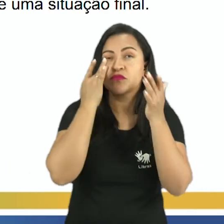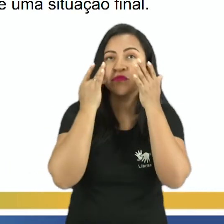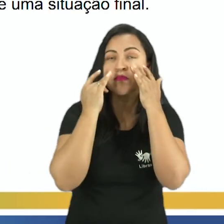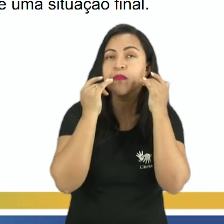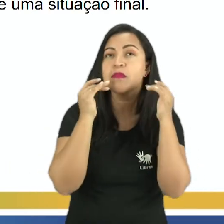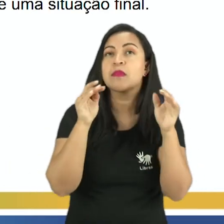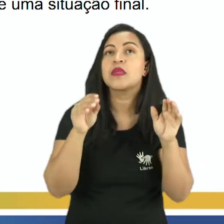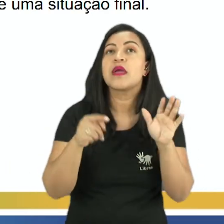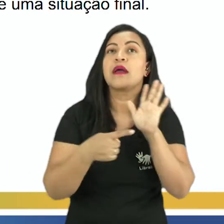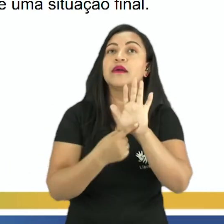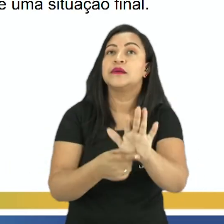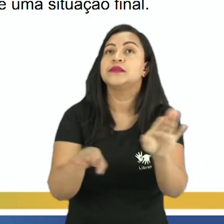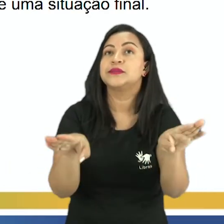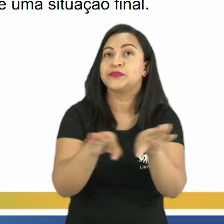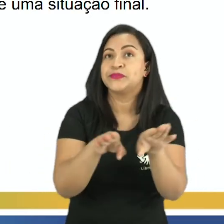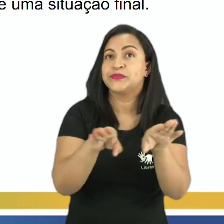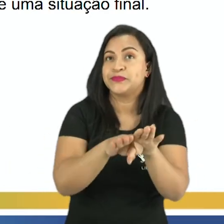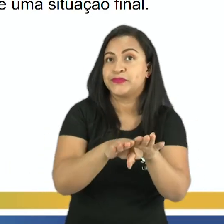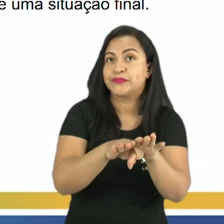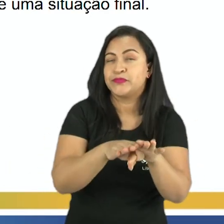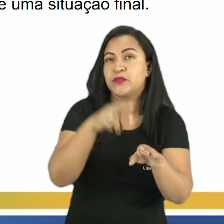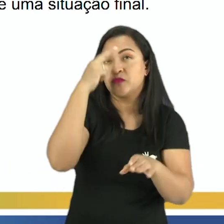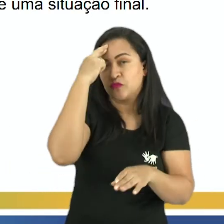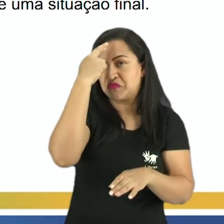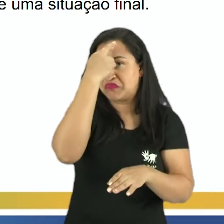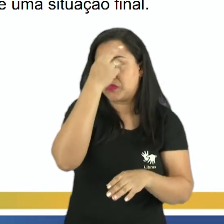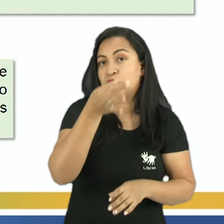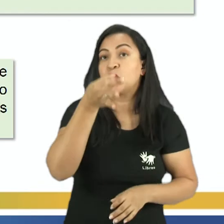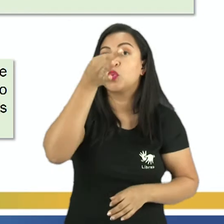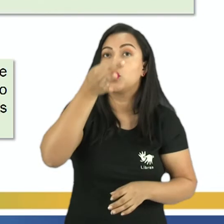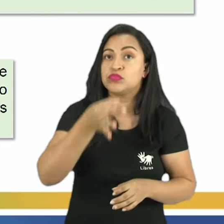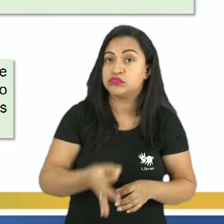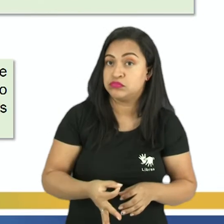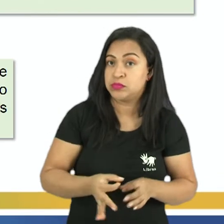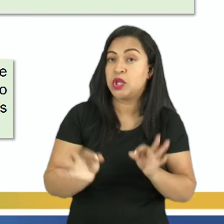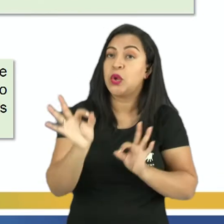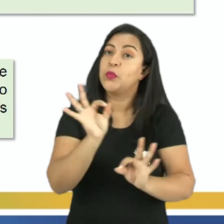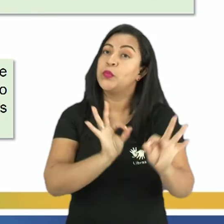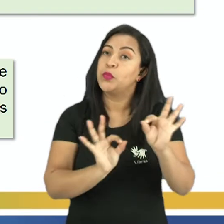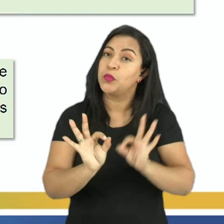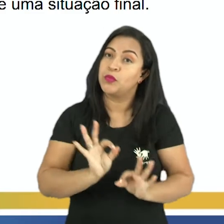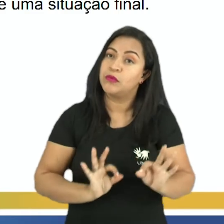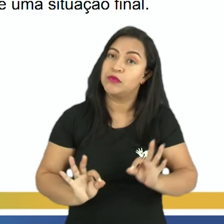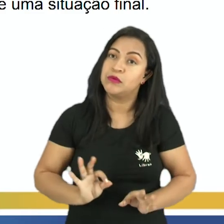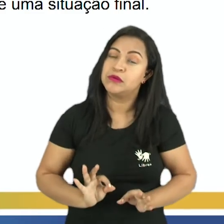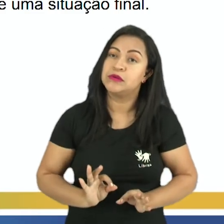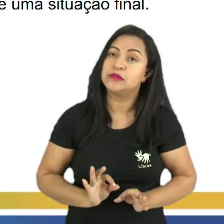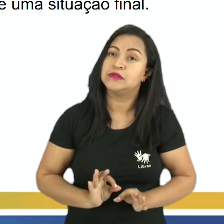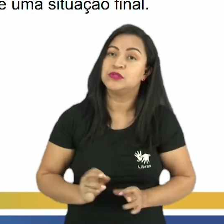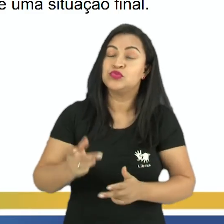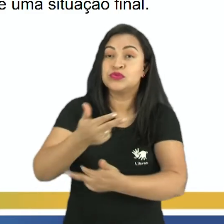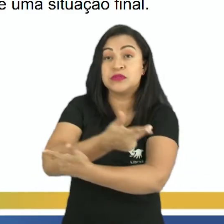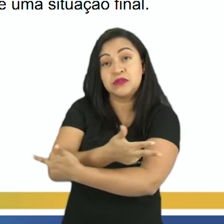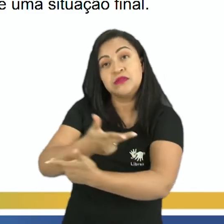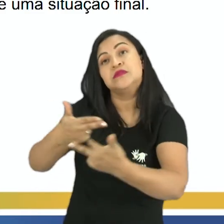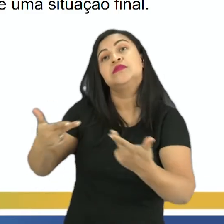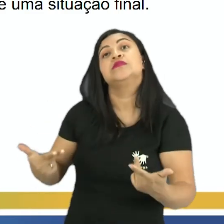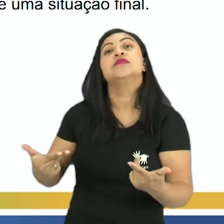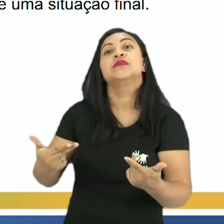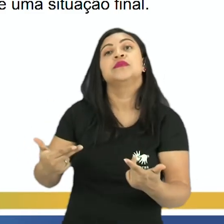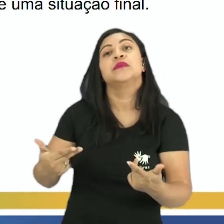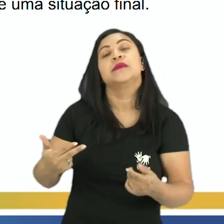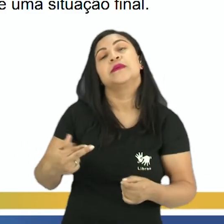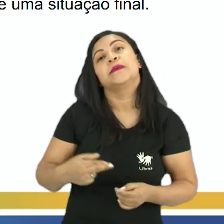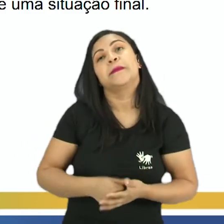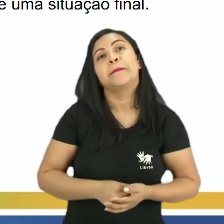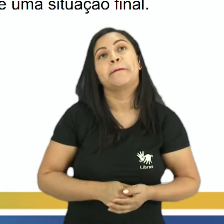também apresenta um enredo bem definido e uma organização dos elementos, ok? Da